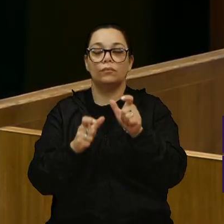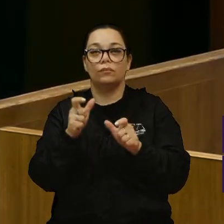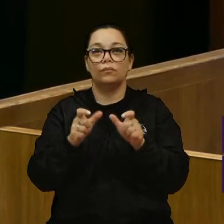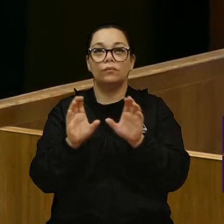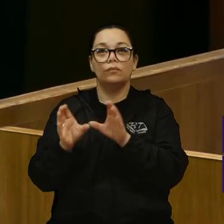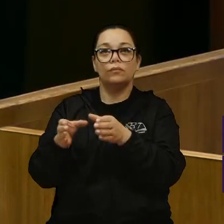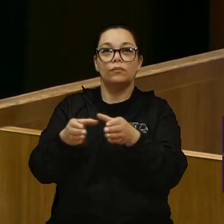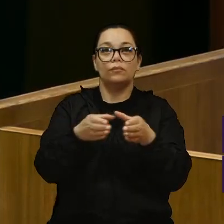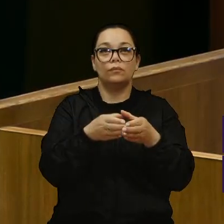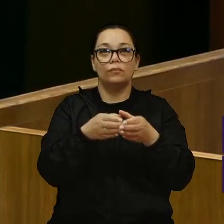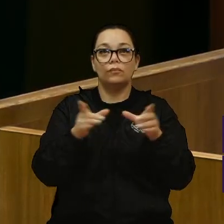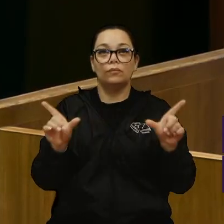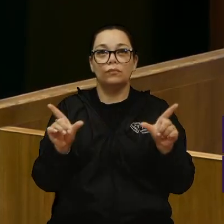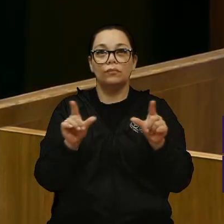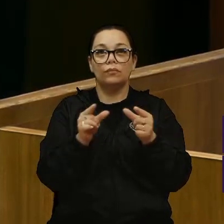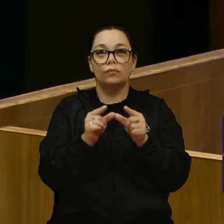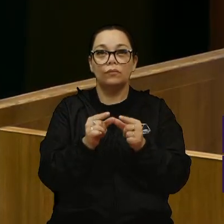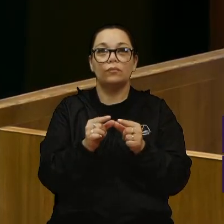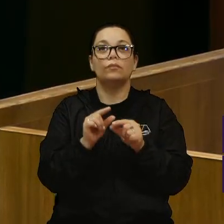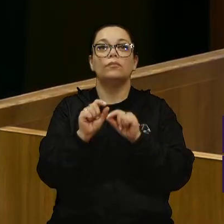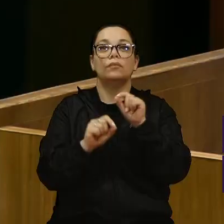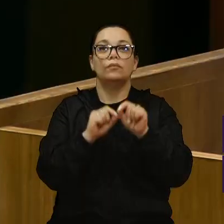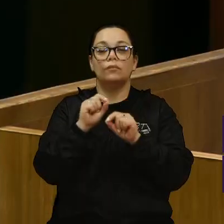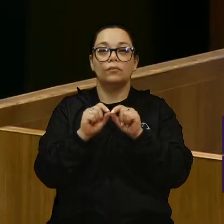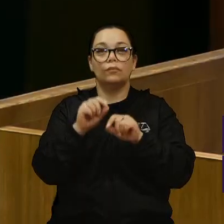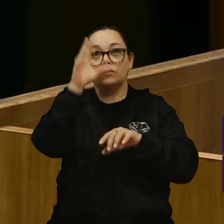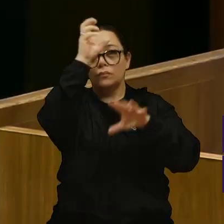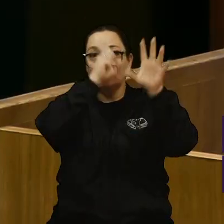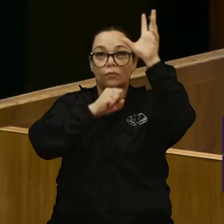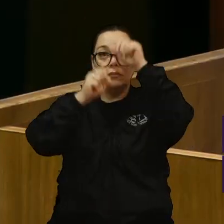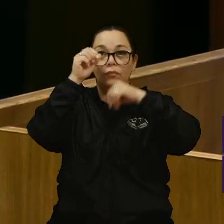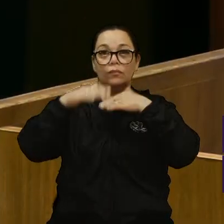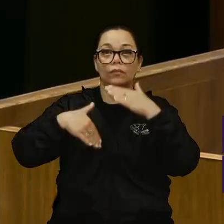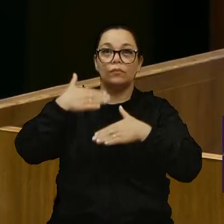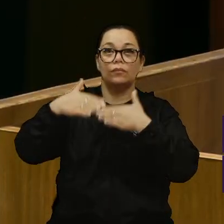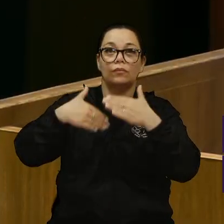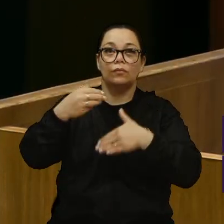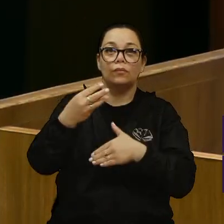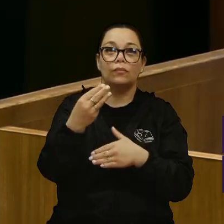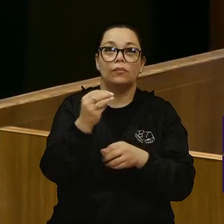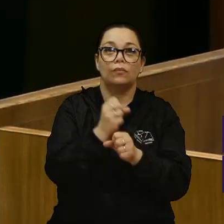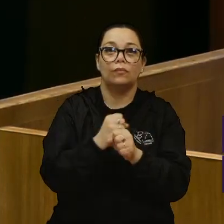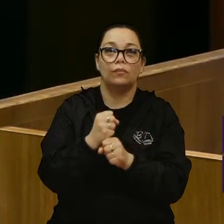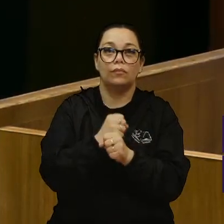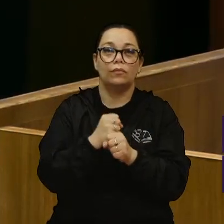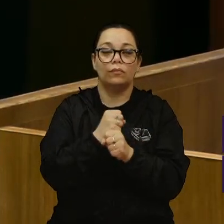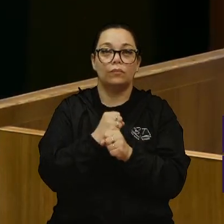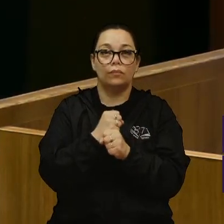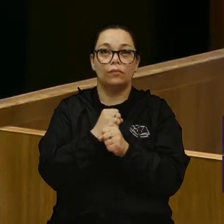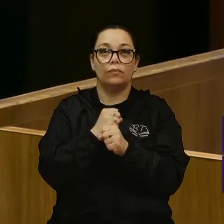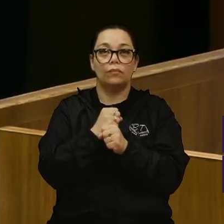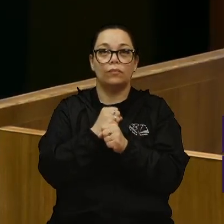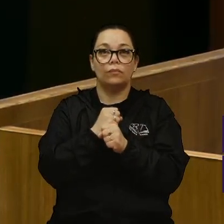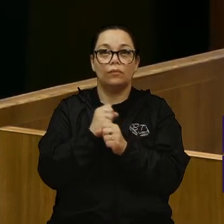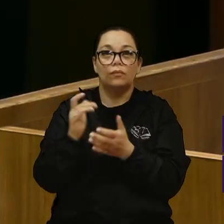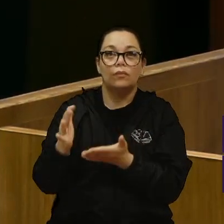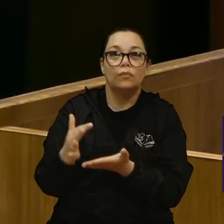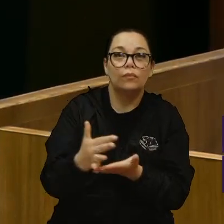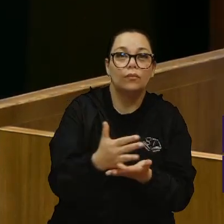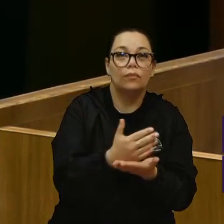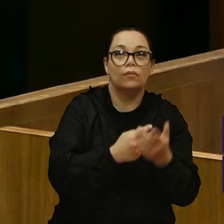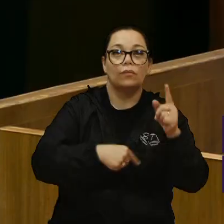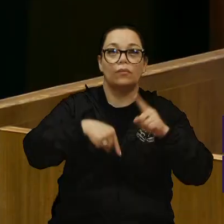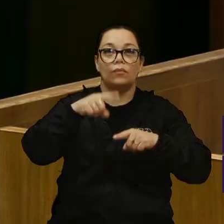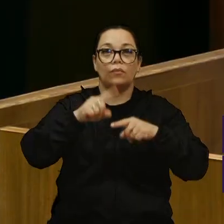grupos minorizados, com quem tenho aprendido ao longo desses 30 anos. Catadores e catadoras de